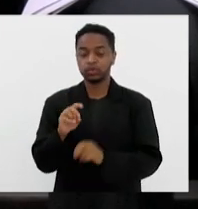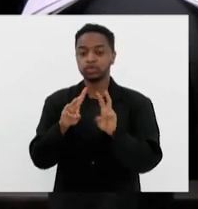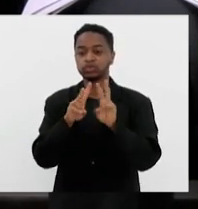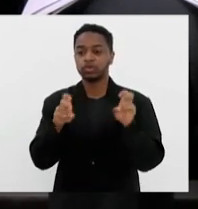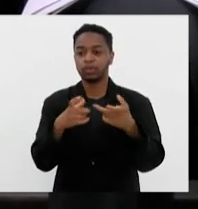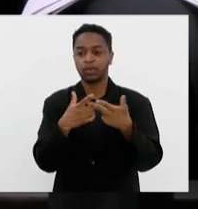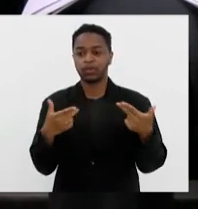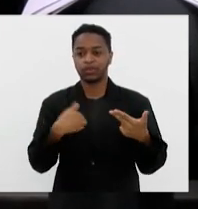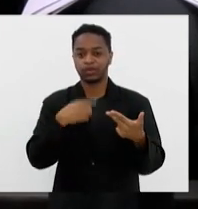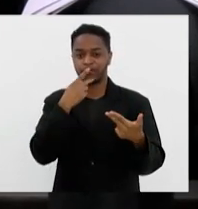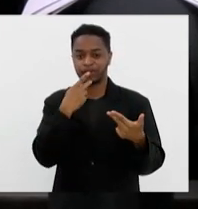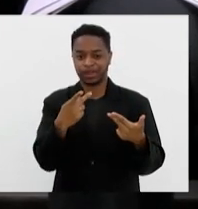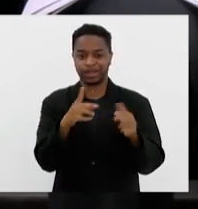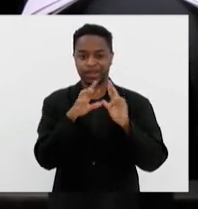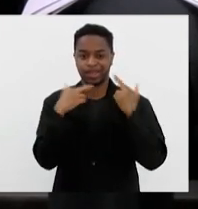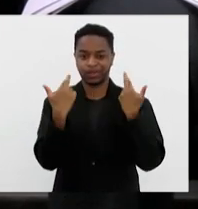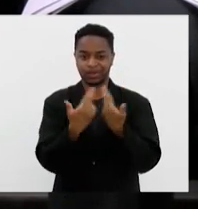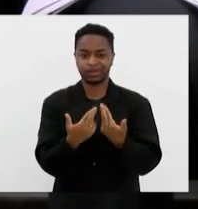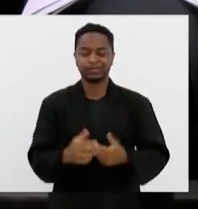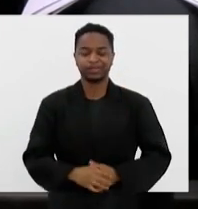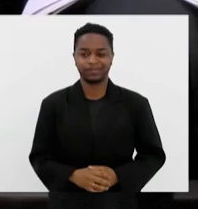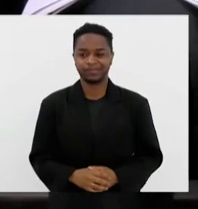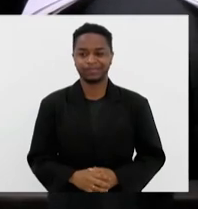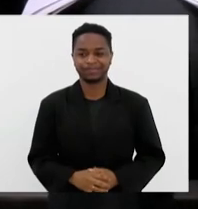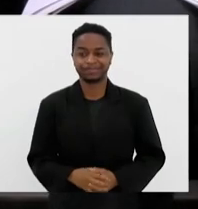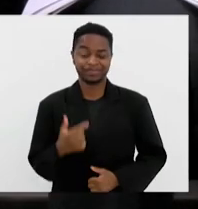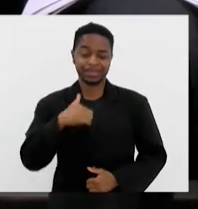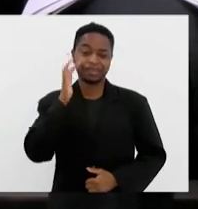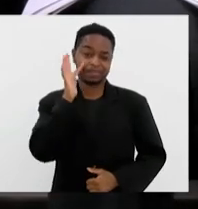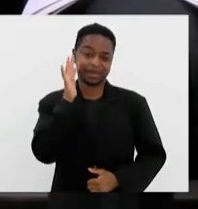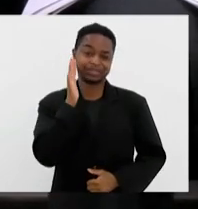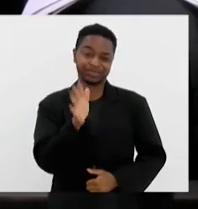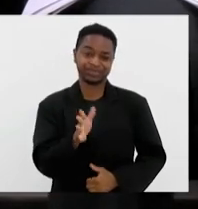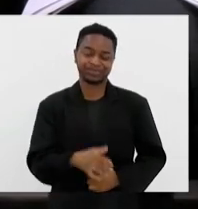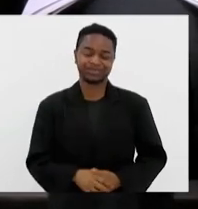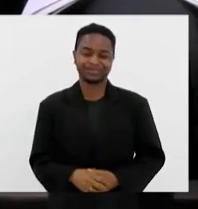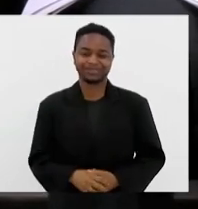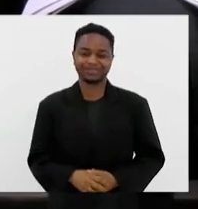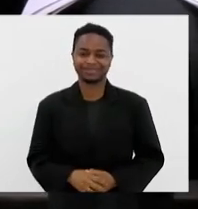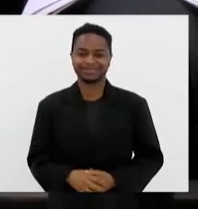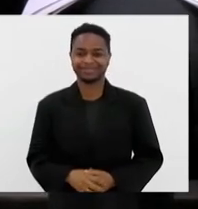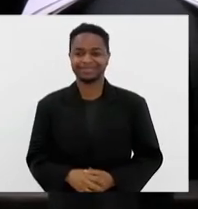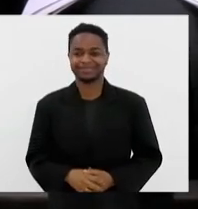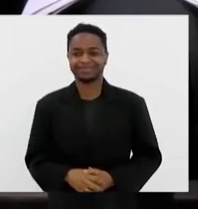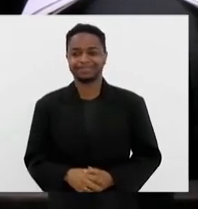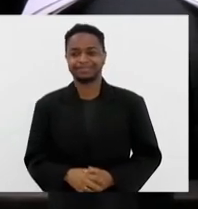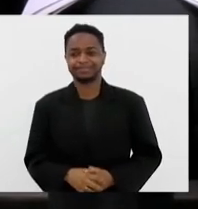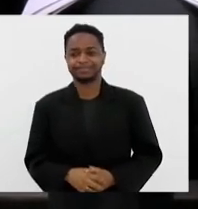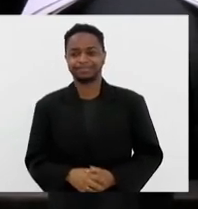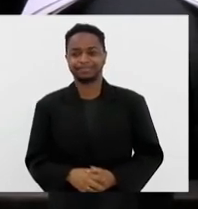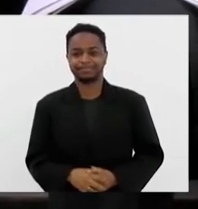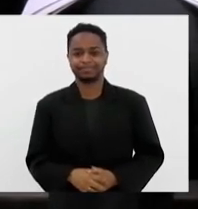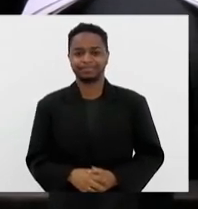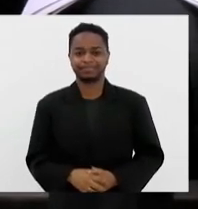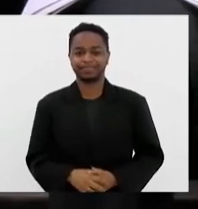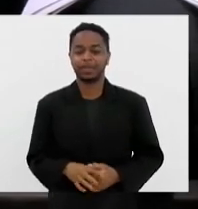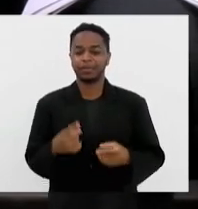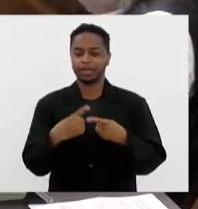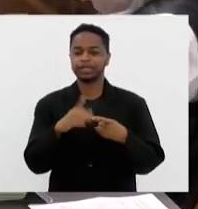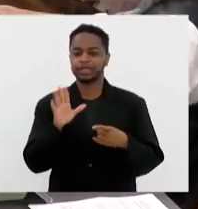falei nessa reunião. Eu imagino. Eu imagino. A Rádio Corredor já